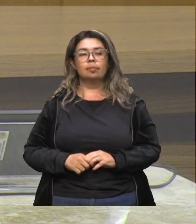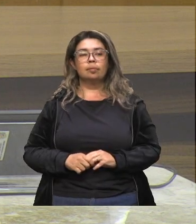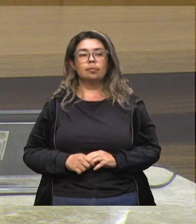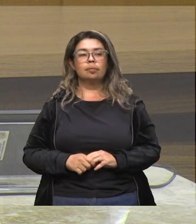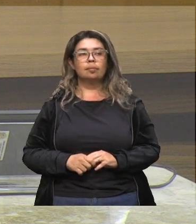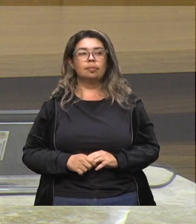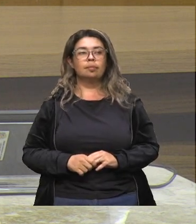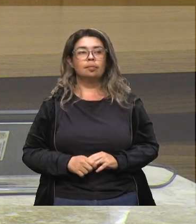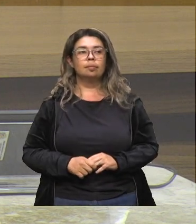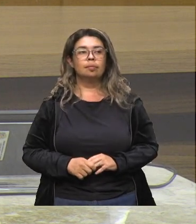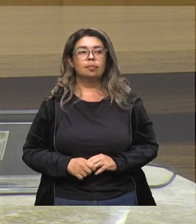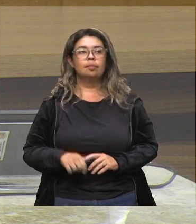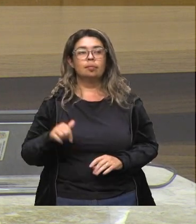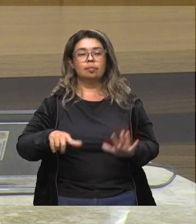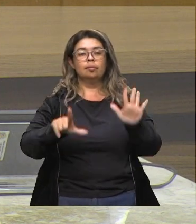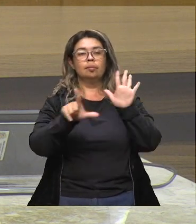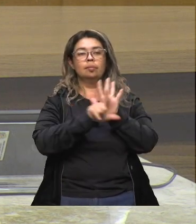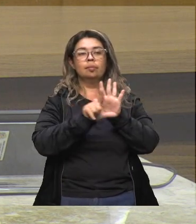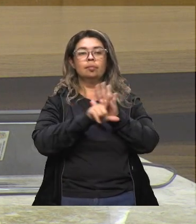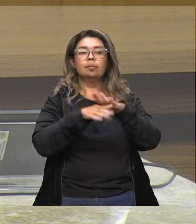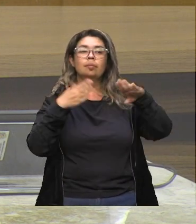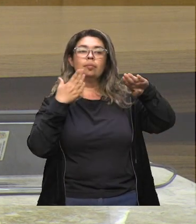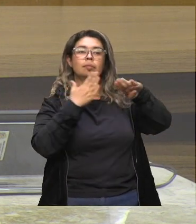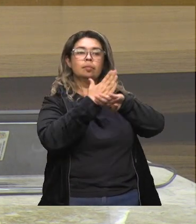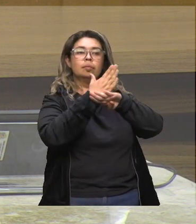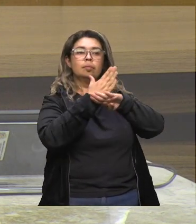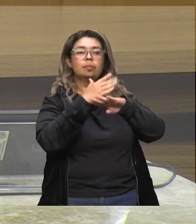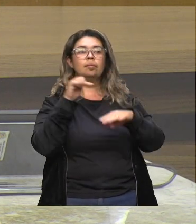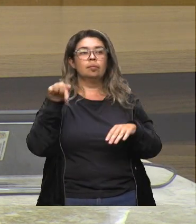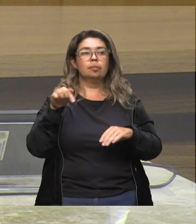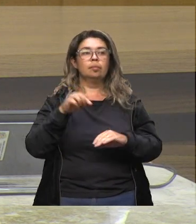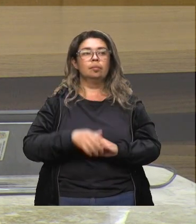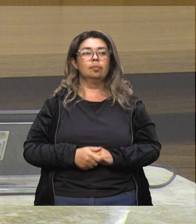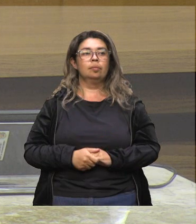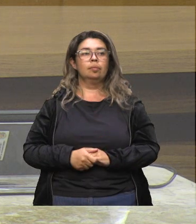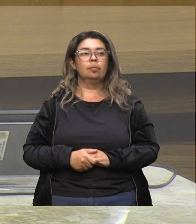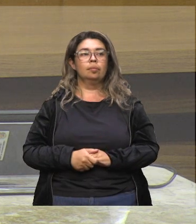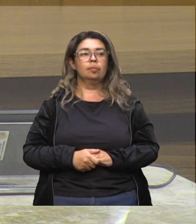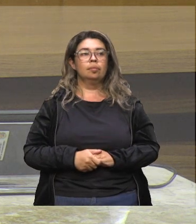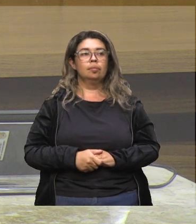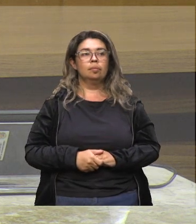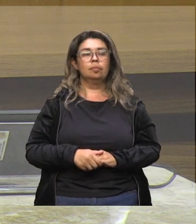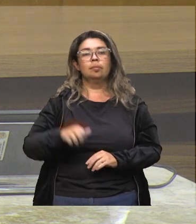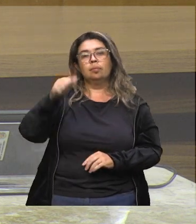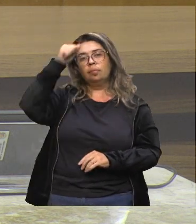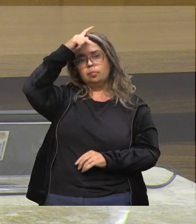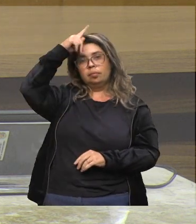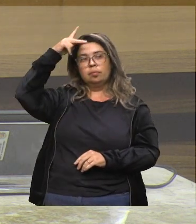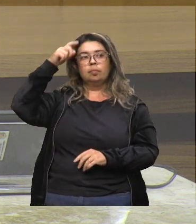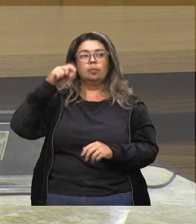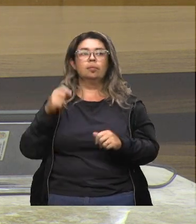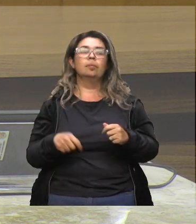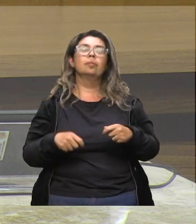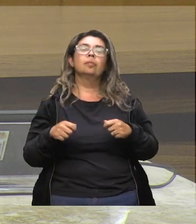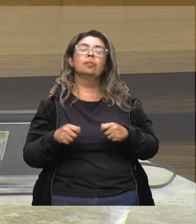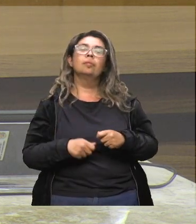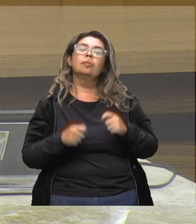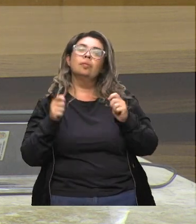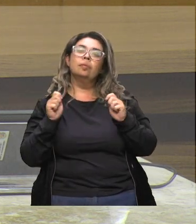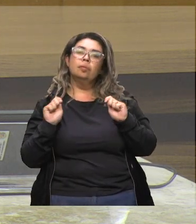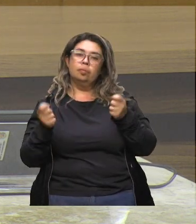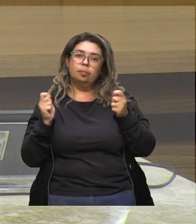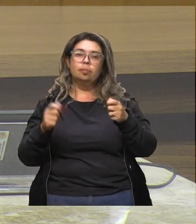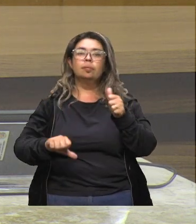essa legislação que foi aprovada aqui, né, o prefeito possa, aí, se caso precisar, fazer algum